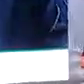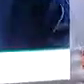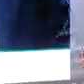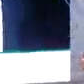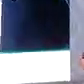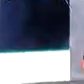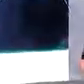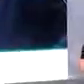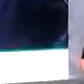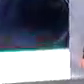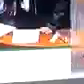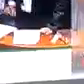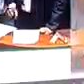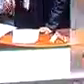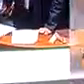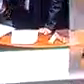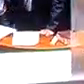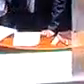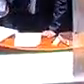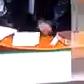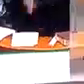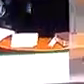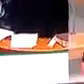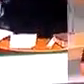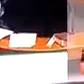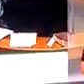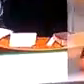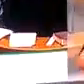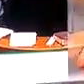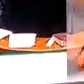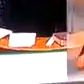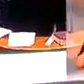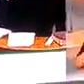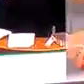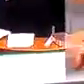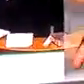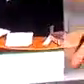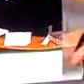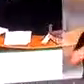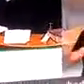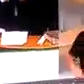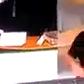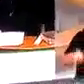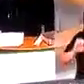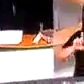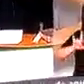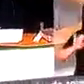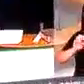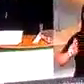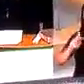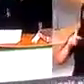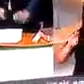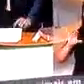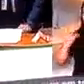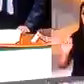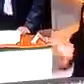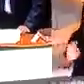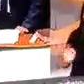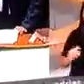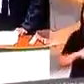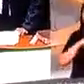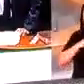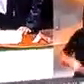Foi o único que ouviu esses jovens. Eu falei com o ministro da Casa Civil, Eliseu Padilha, eu falei com o ministro Marum,